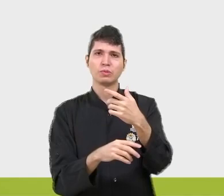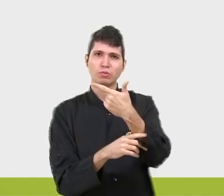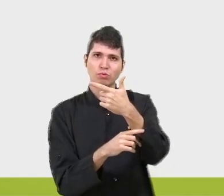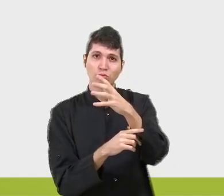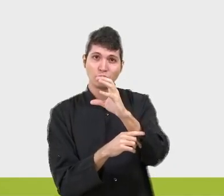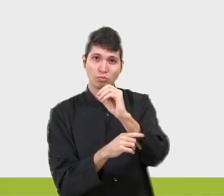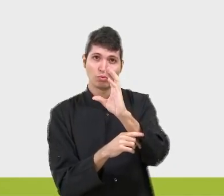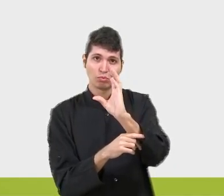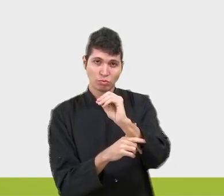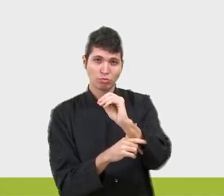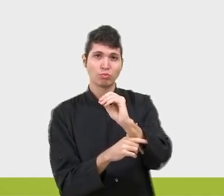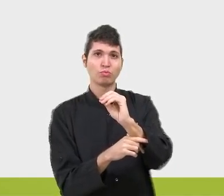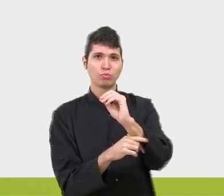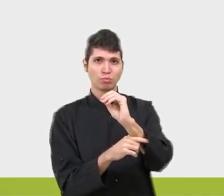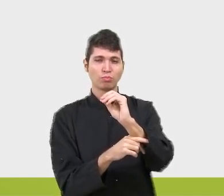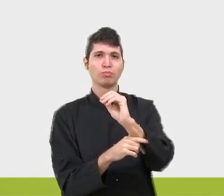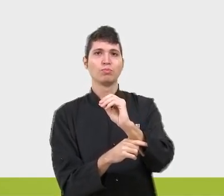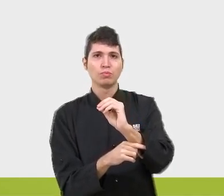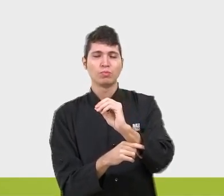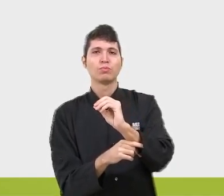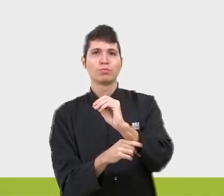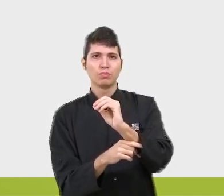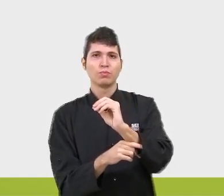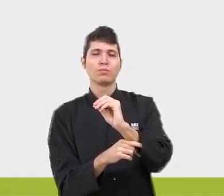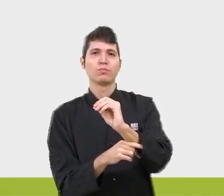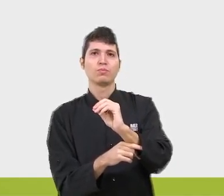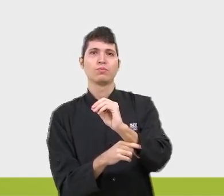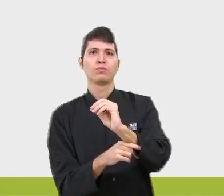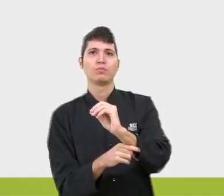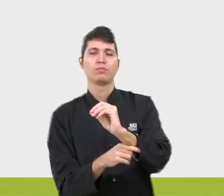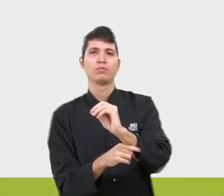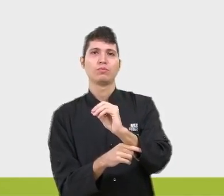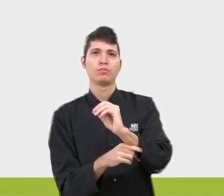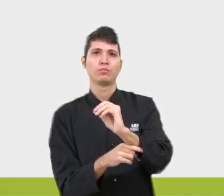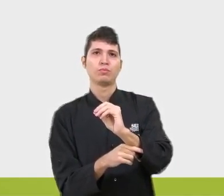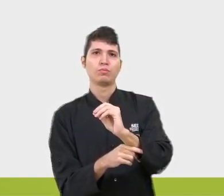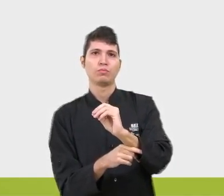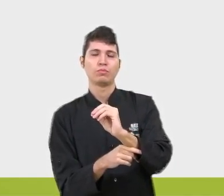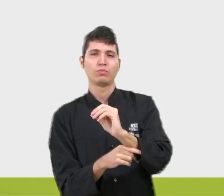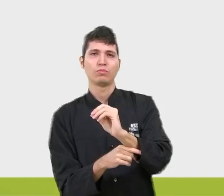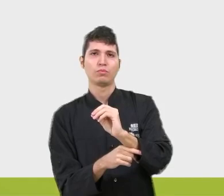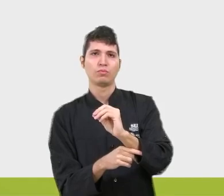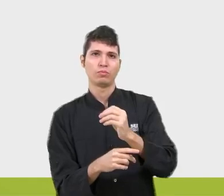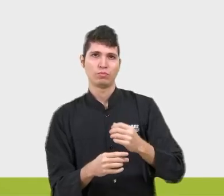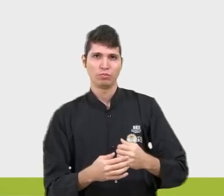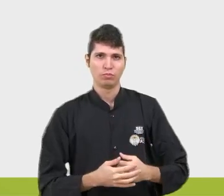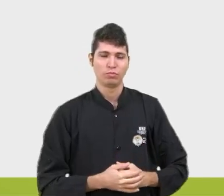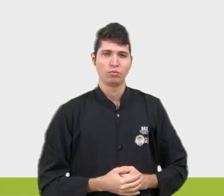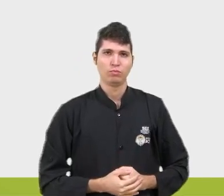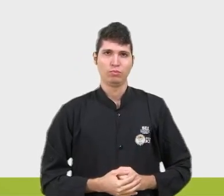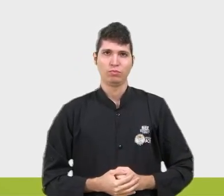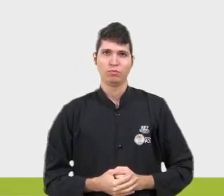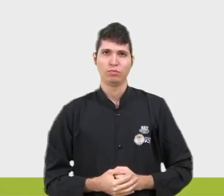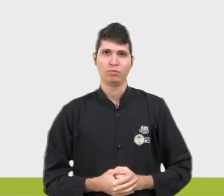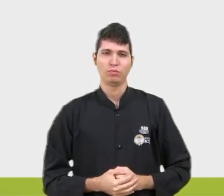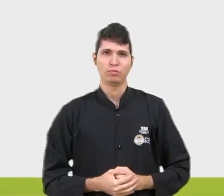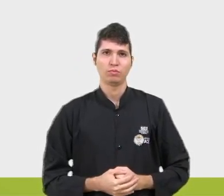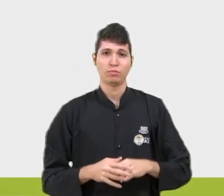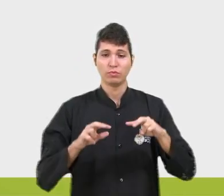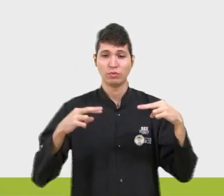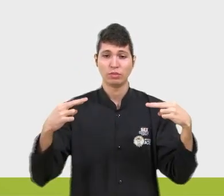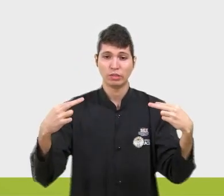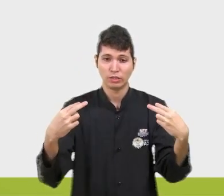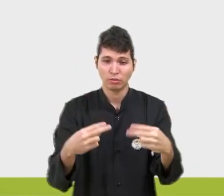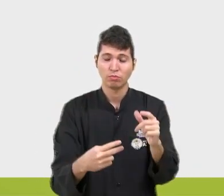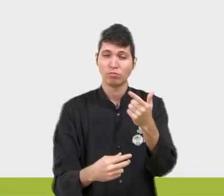né? Isso se dá pelos impasses para o enfrentamento da invisibilidade